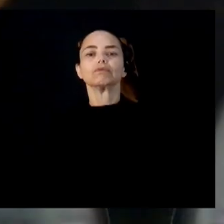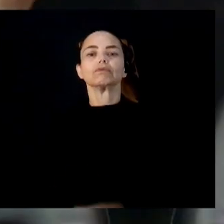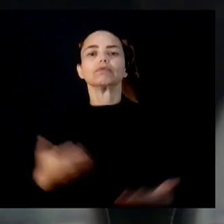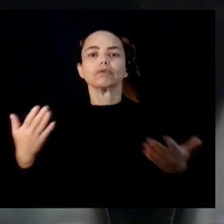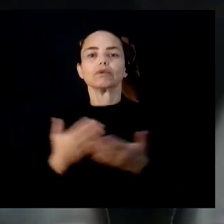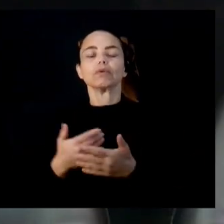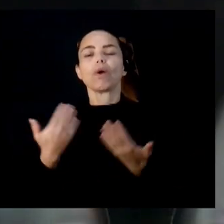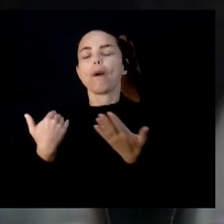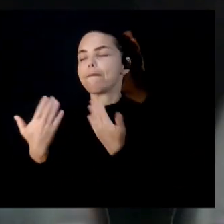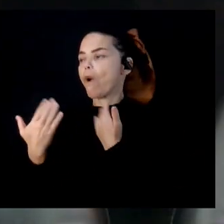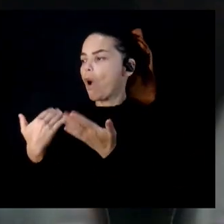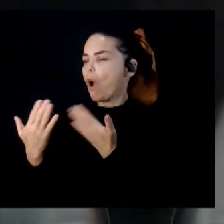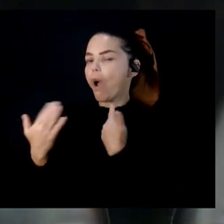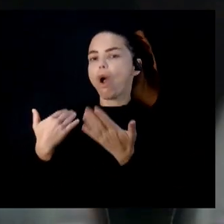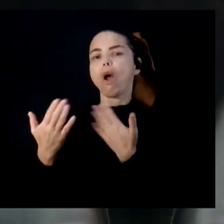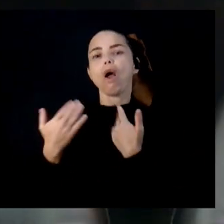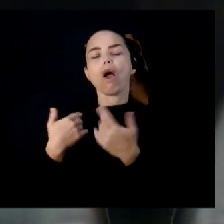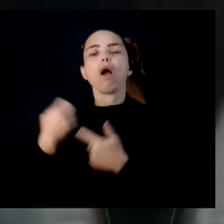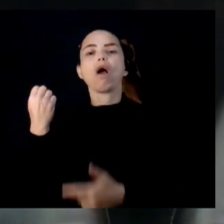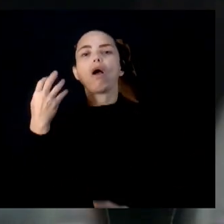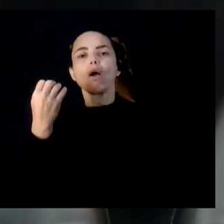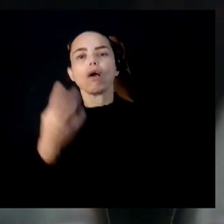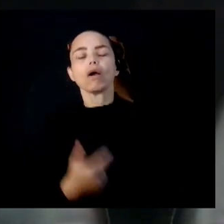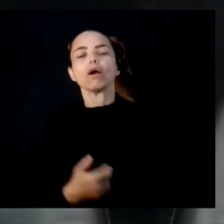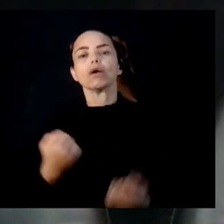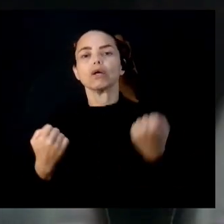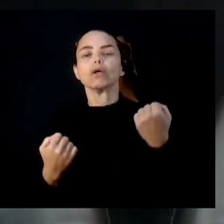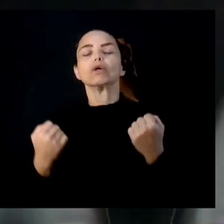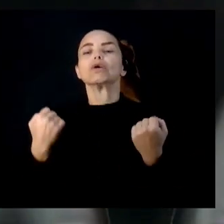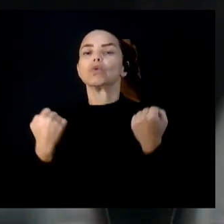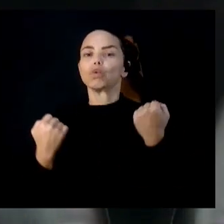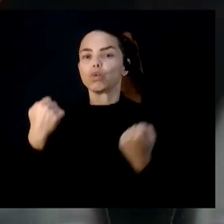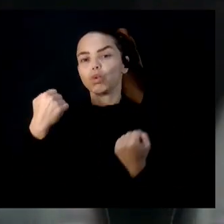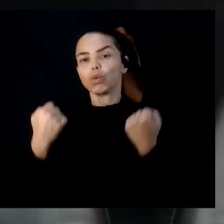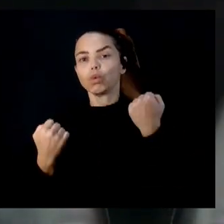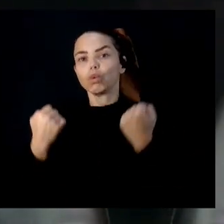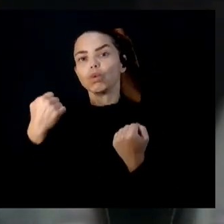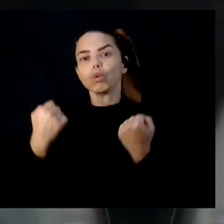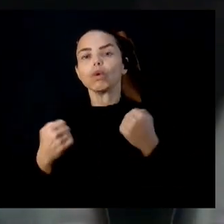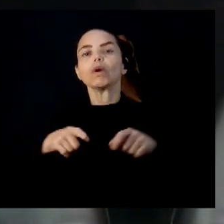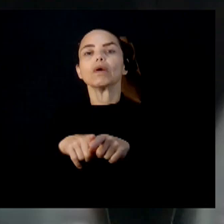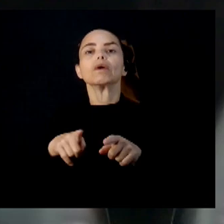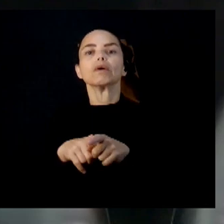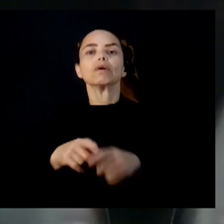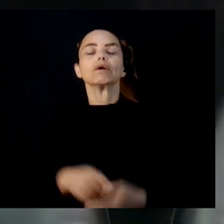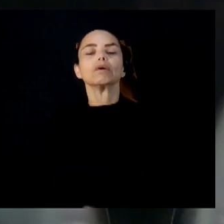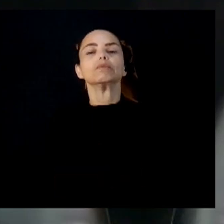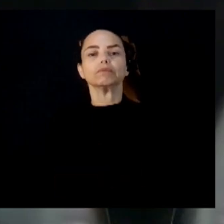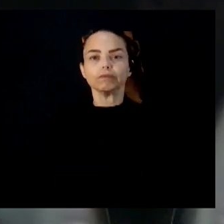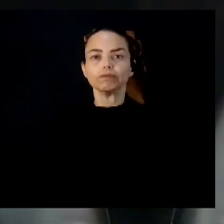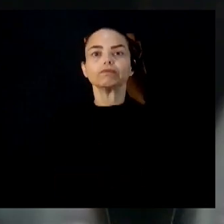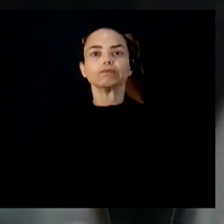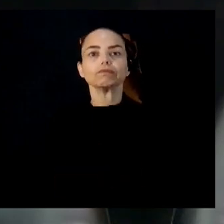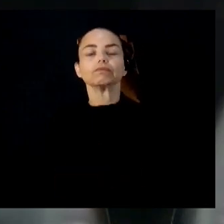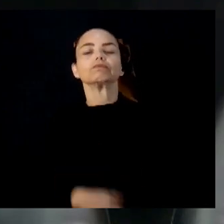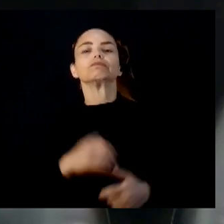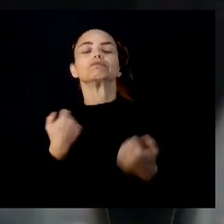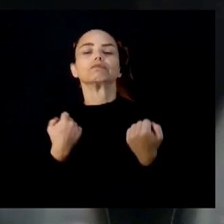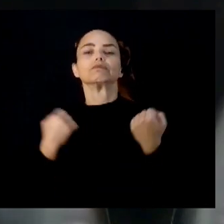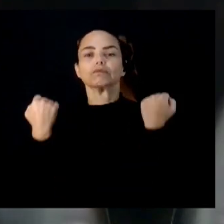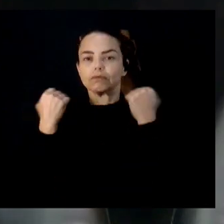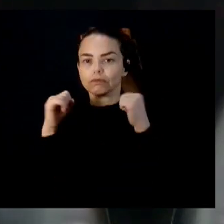papo. É a viagem que eu falei para você de carro também, né? Que pode levar a algum momento de esporte.